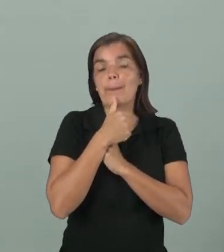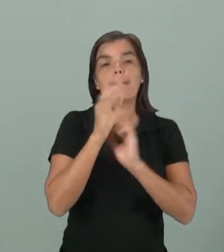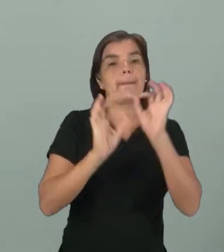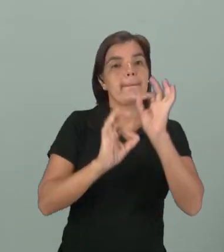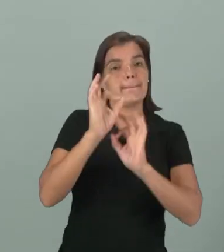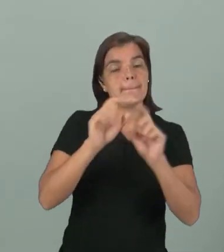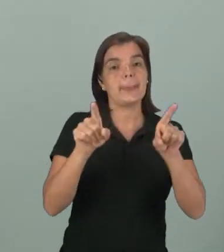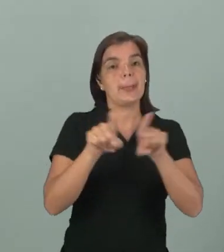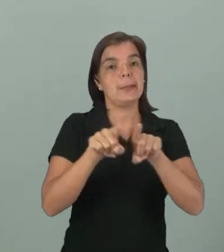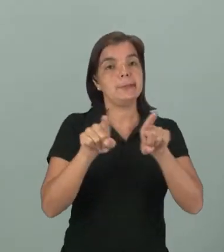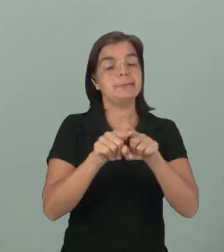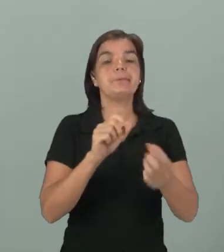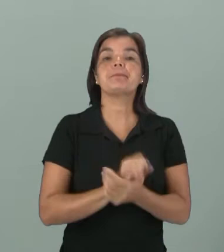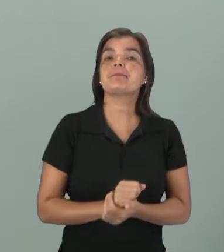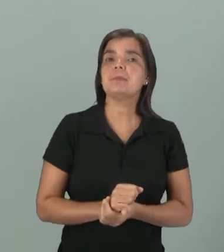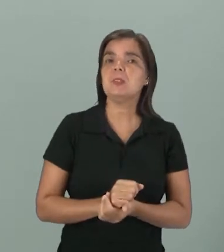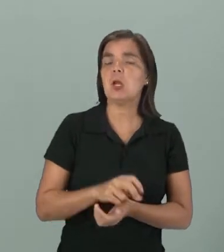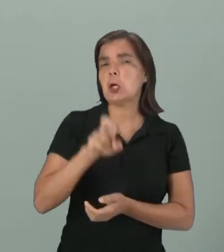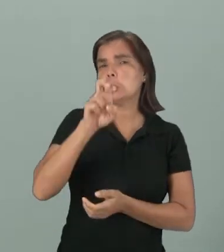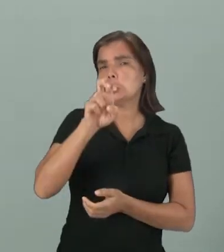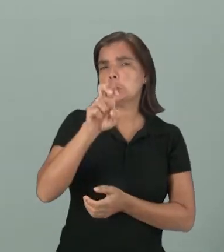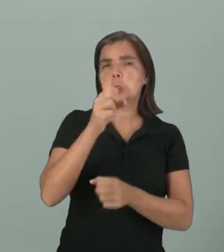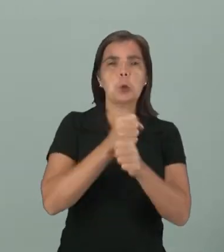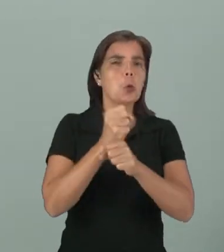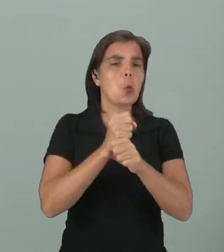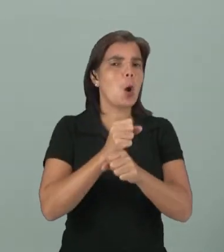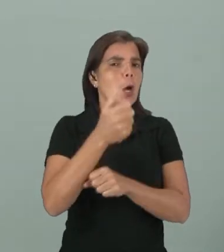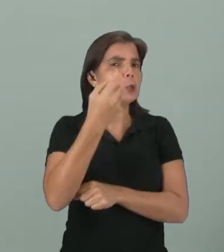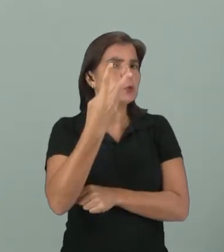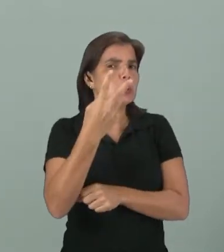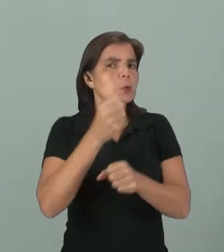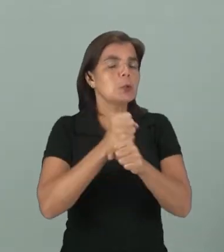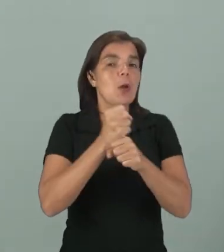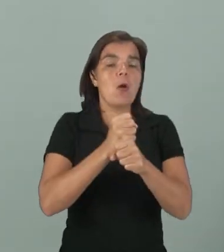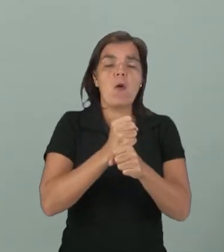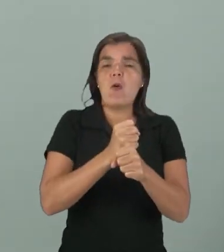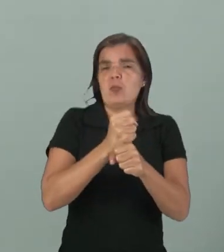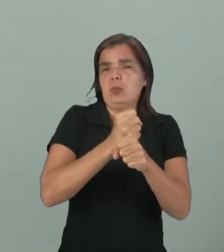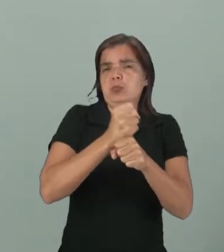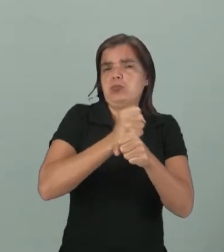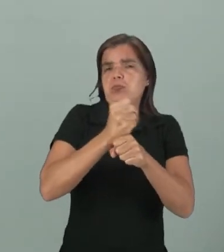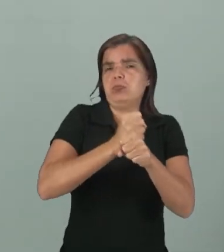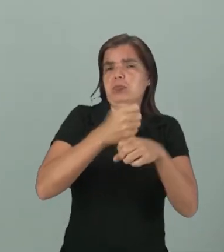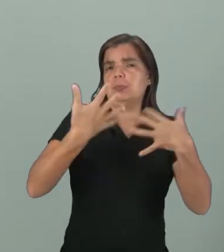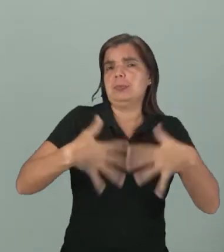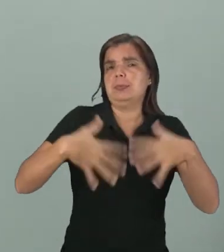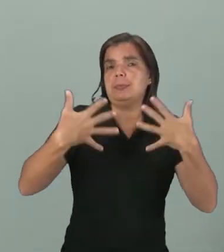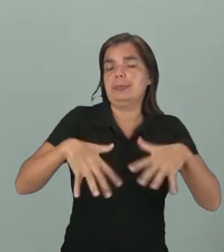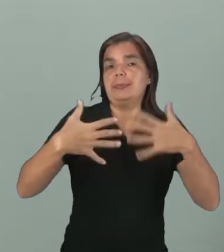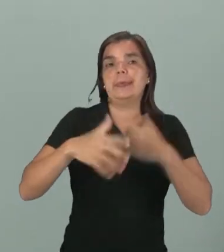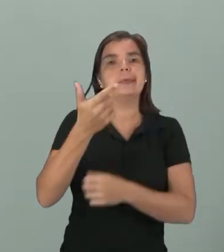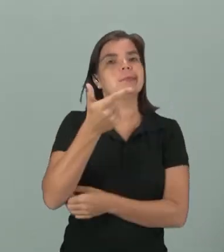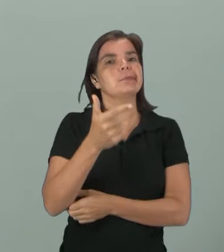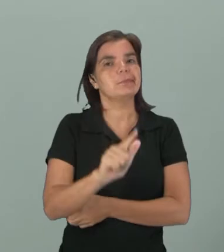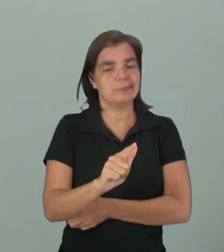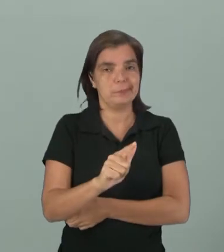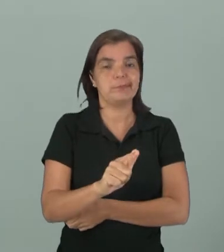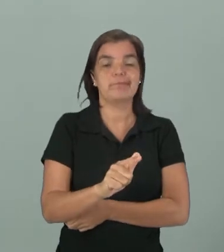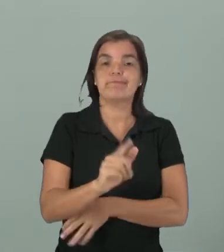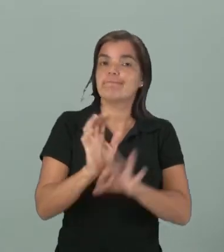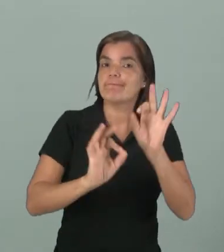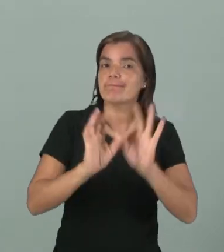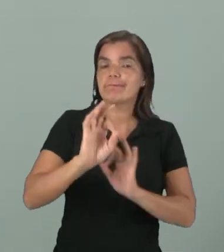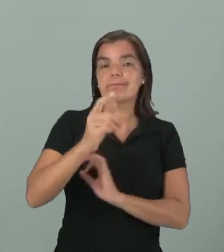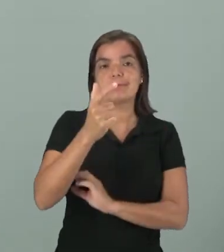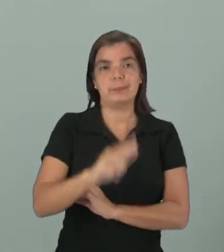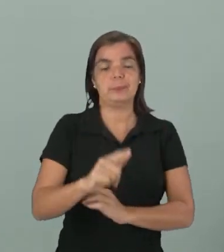formado. Quando eu falo muito tempo, não é cerca de 1 ano, 2, não. São milhares de anos para que consiga de novo se